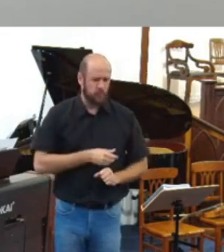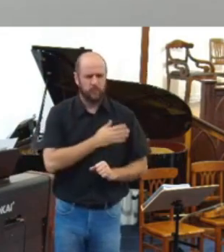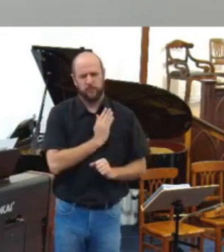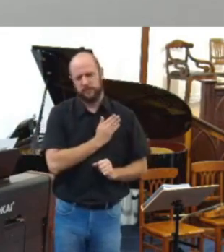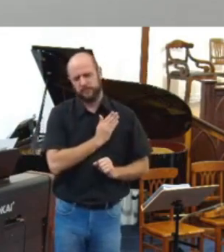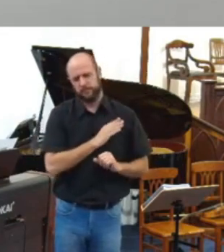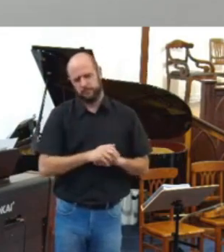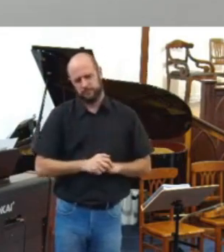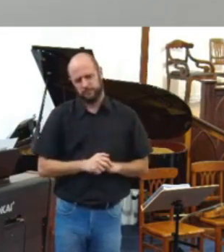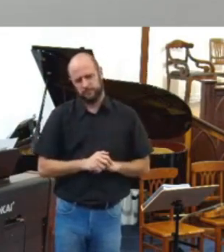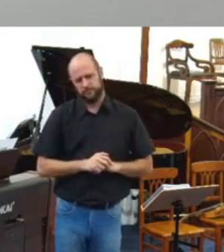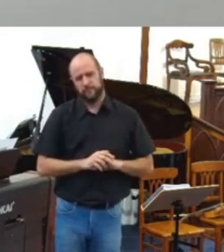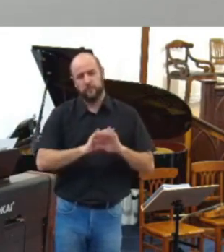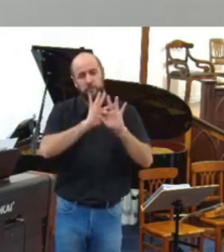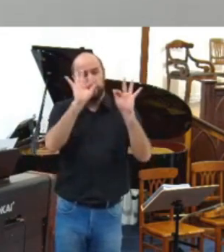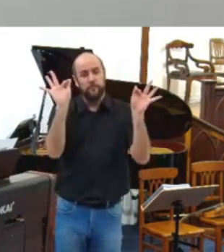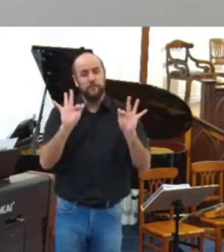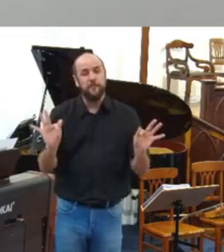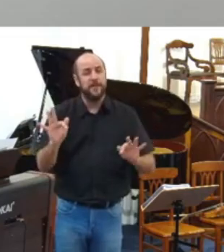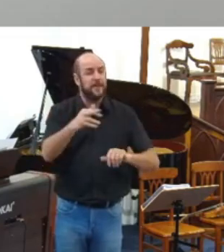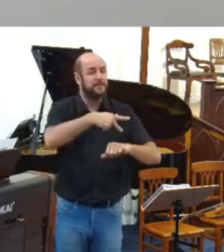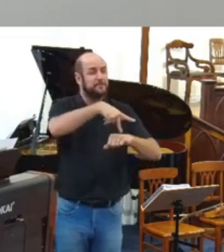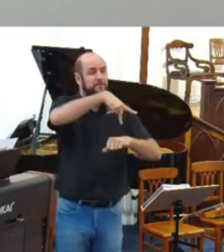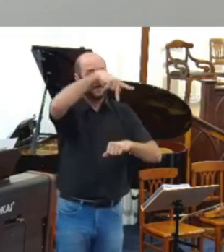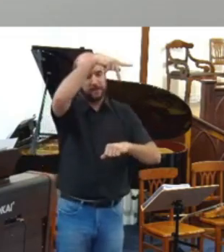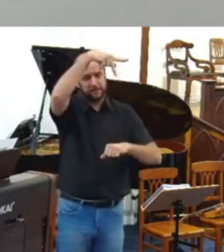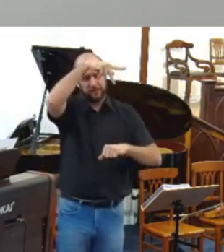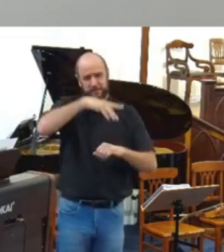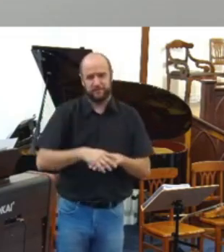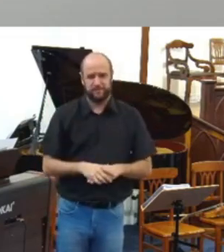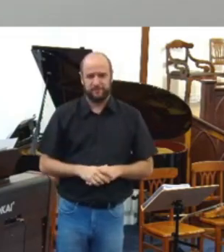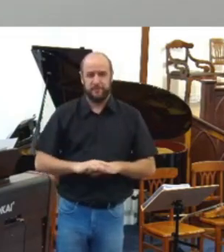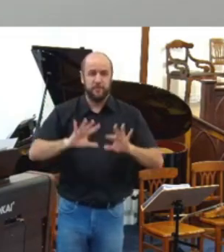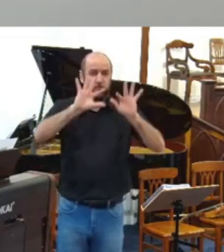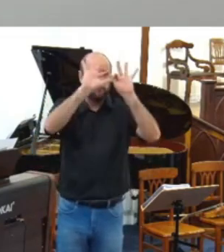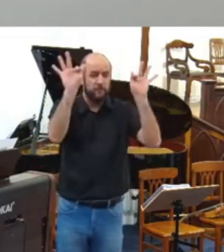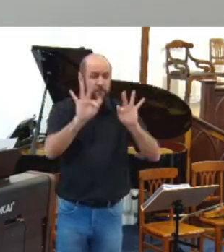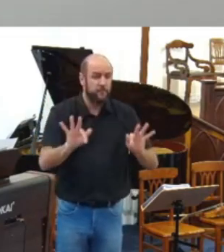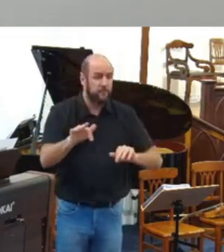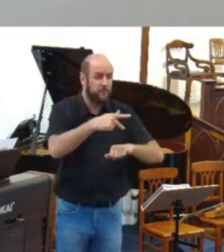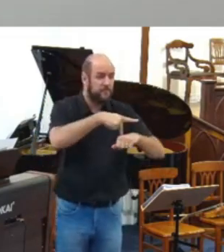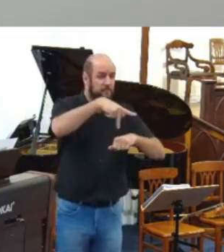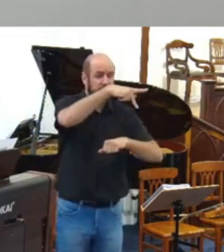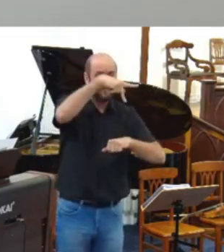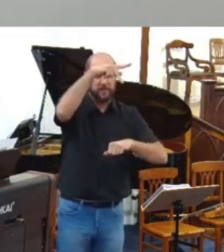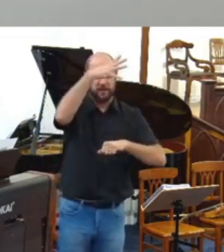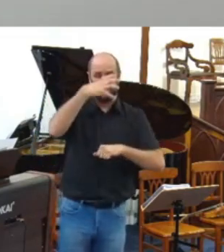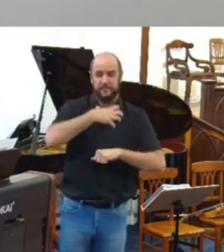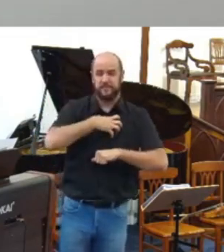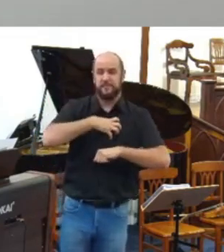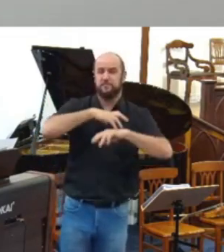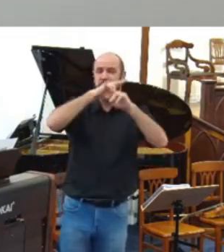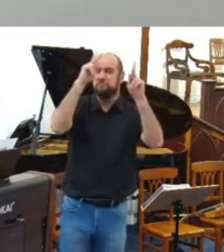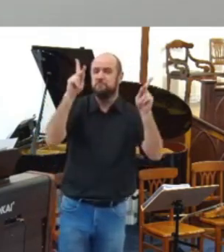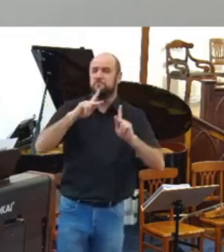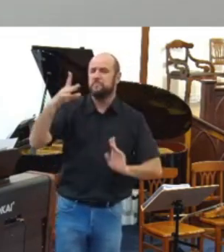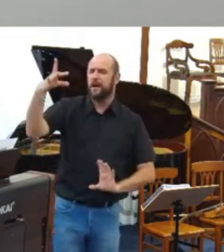coração. Uma feliz Páscoa. Uma feliz Páscoa para quem tem paz com Deus, sabe?